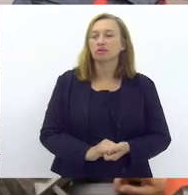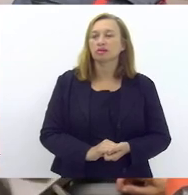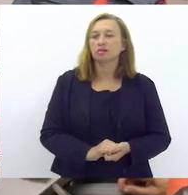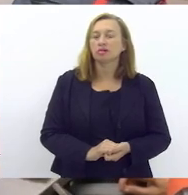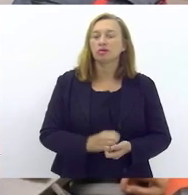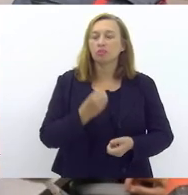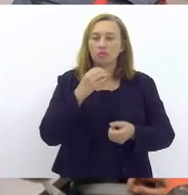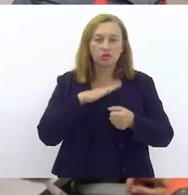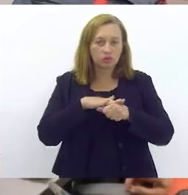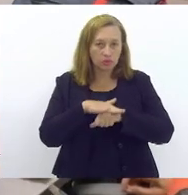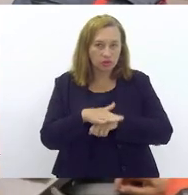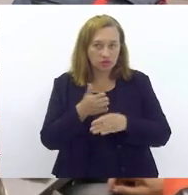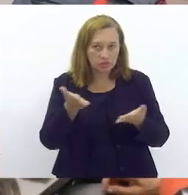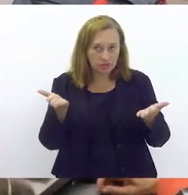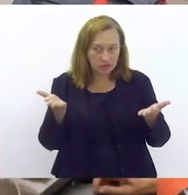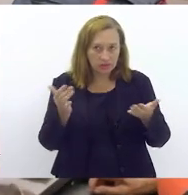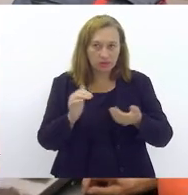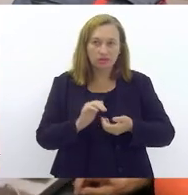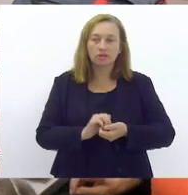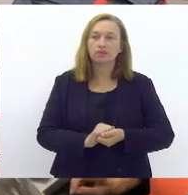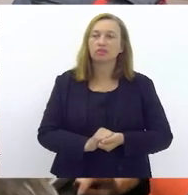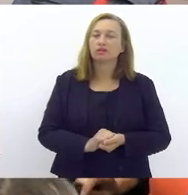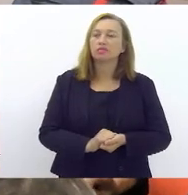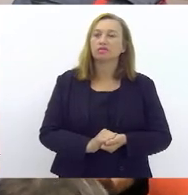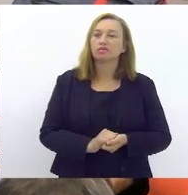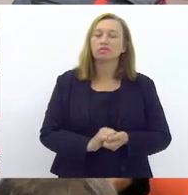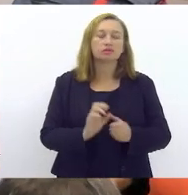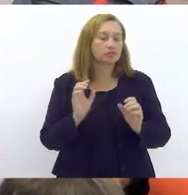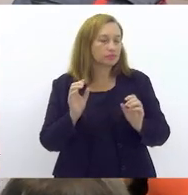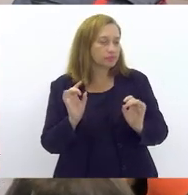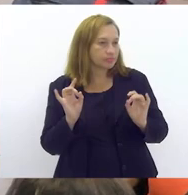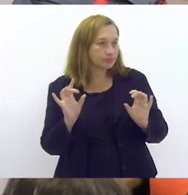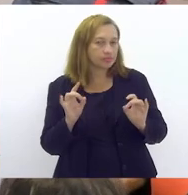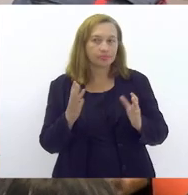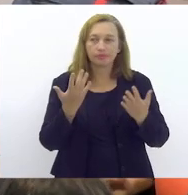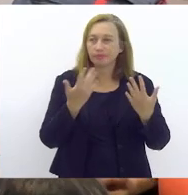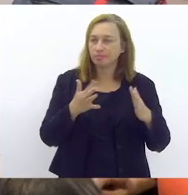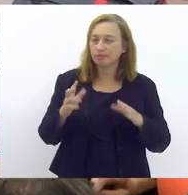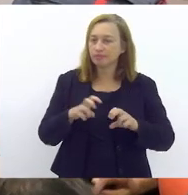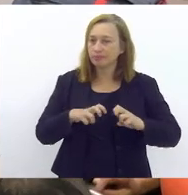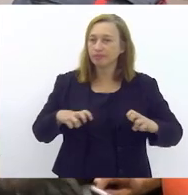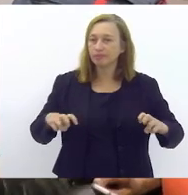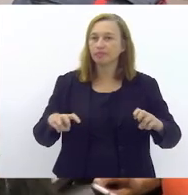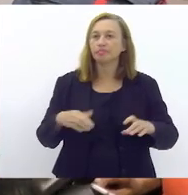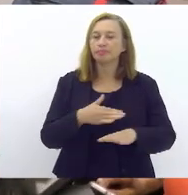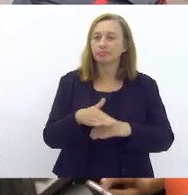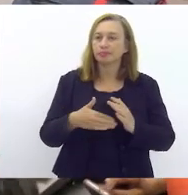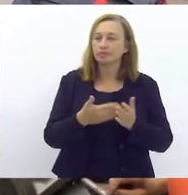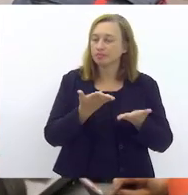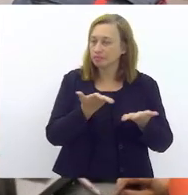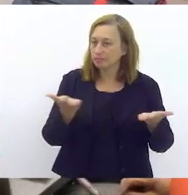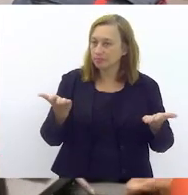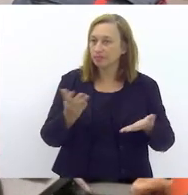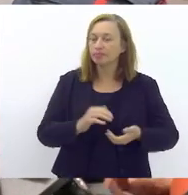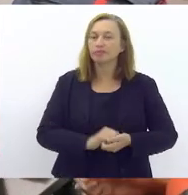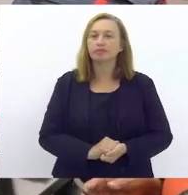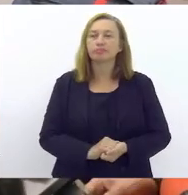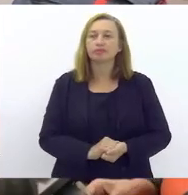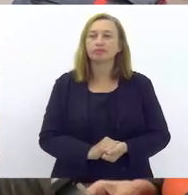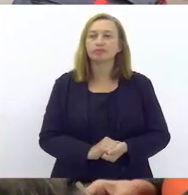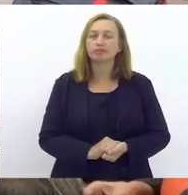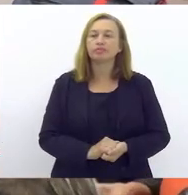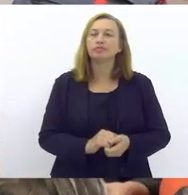Boa noite a todos. Inicialmente, gostaria de cumprimentar a mesa, todos os presentes, os que estão